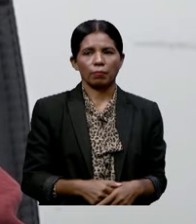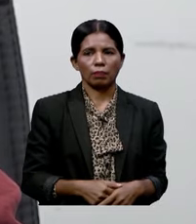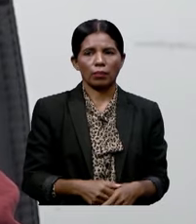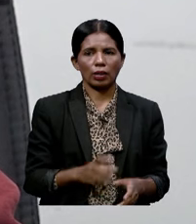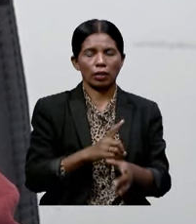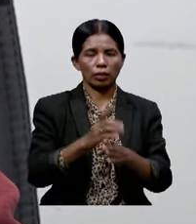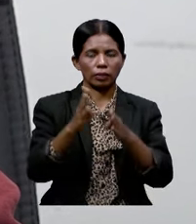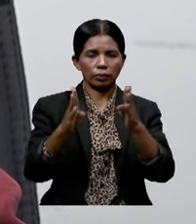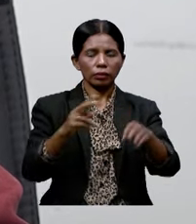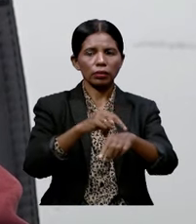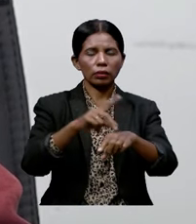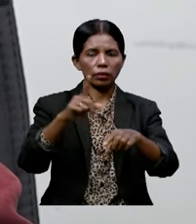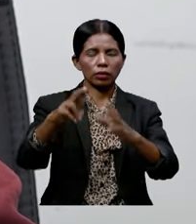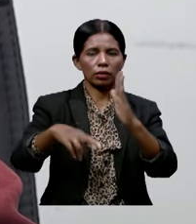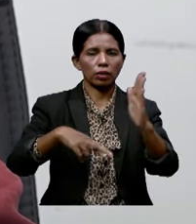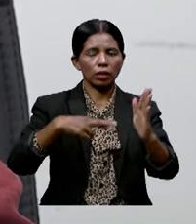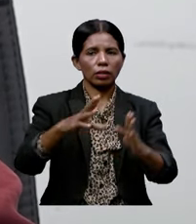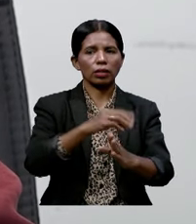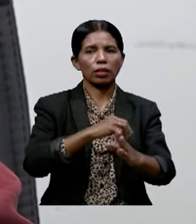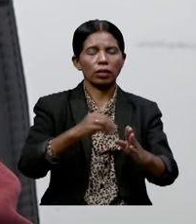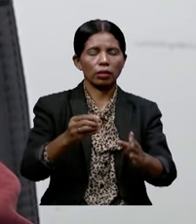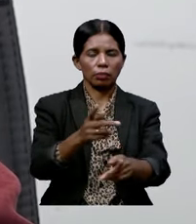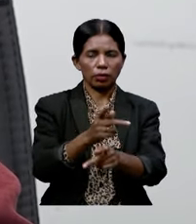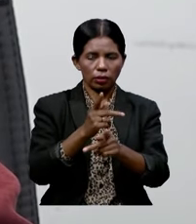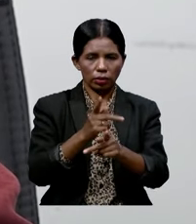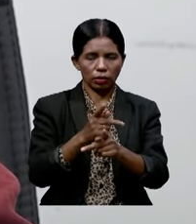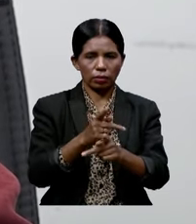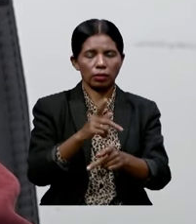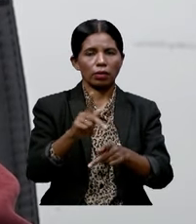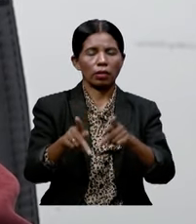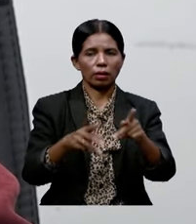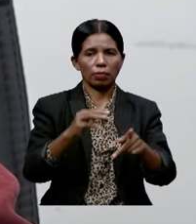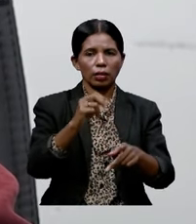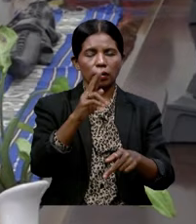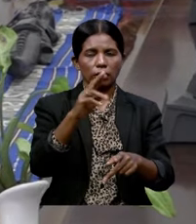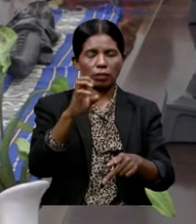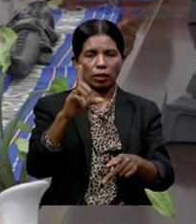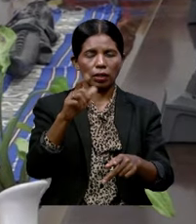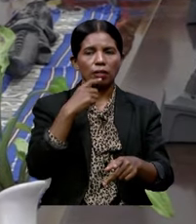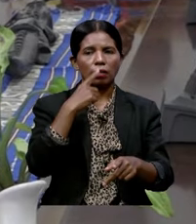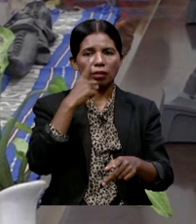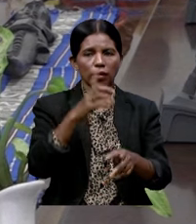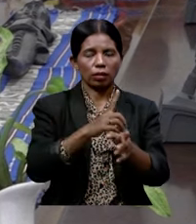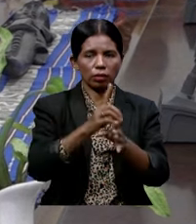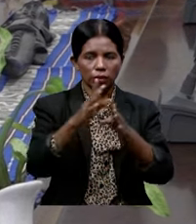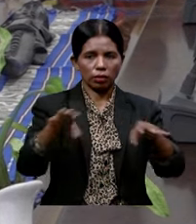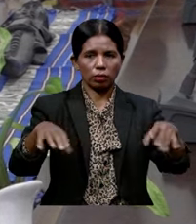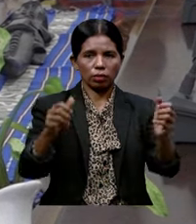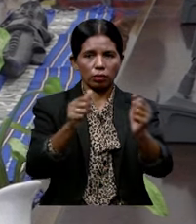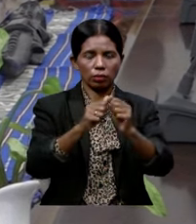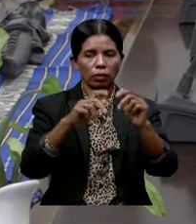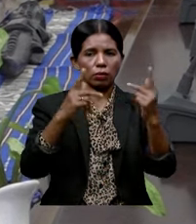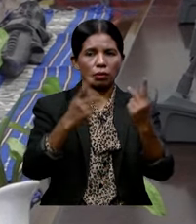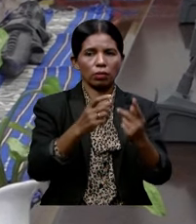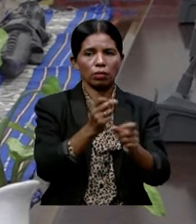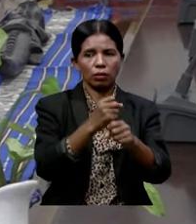Diretora da Direção Nacional de Regulação Comercial na Proteção aos Consumidores, Manuela da Silva Ateten. Direção colabora com a equipa conjunta,